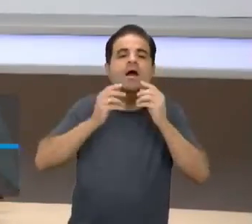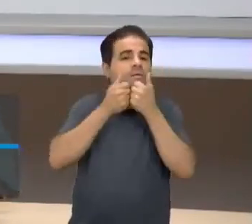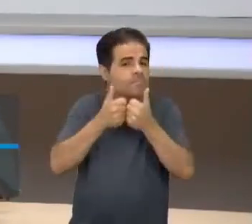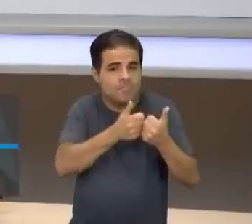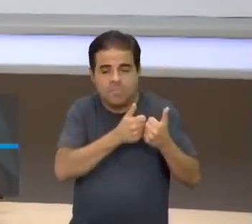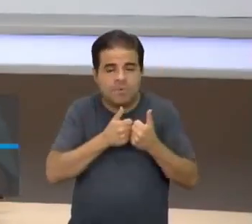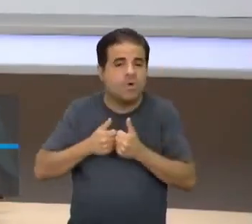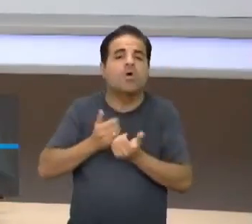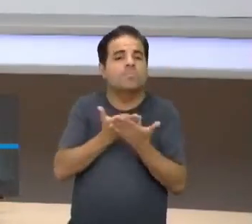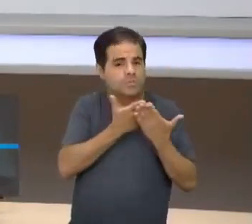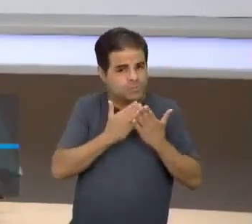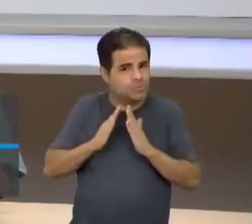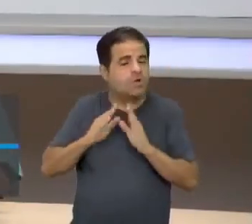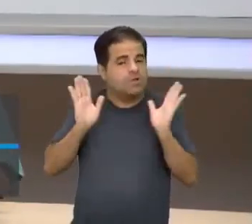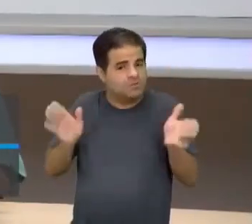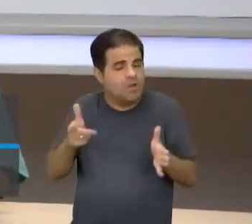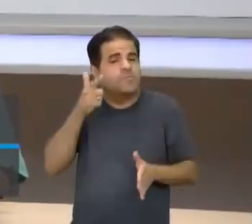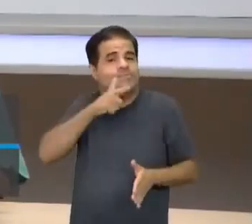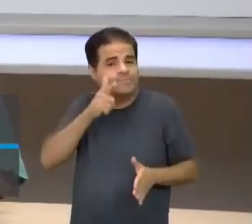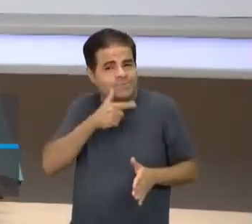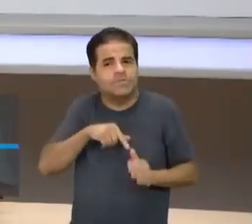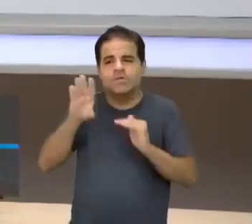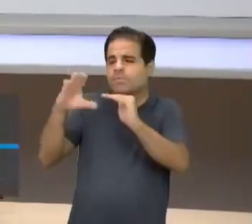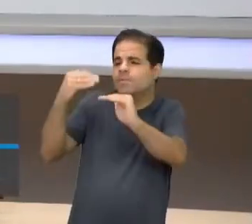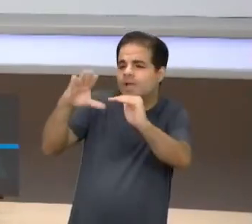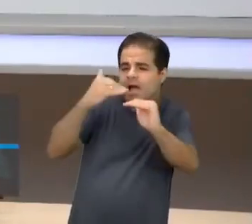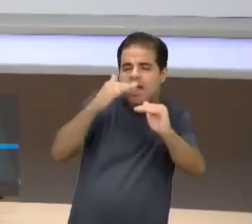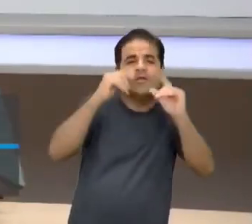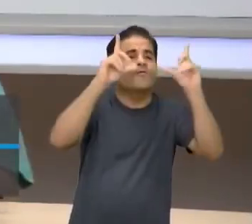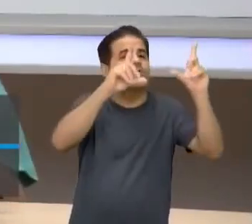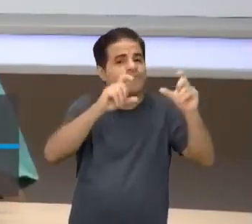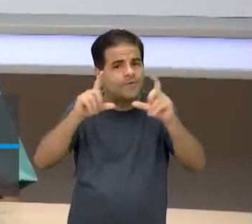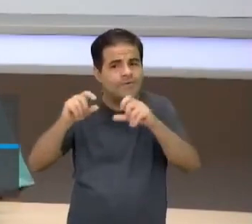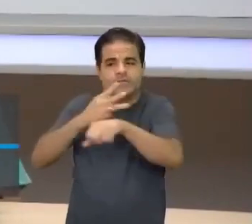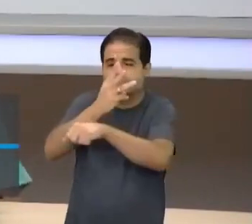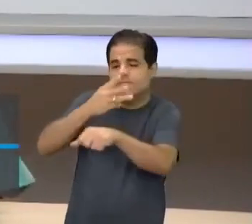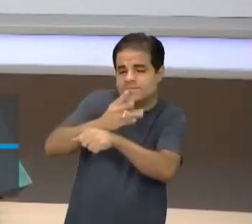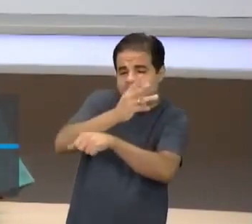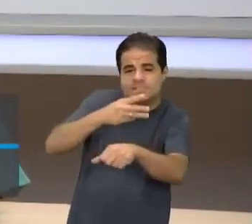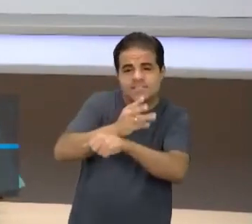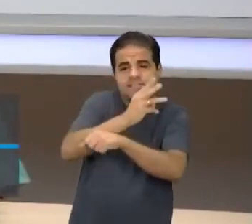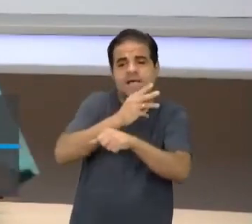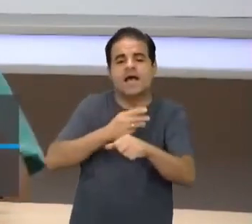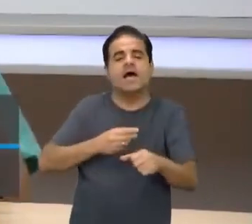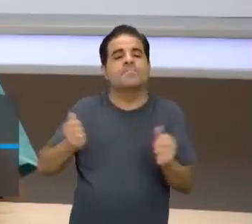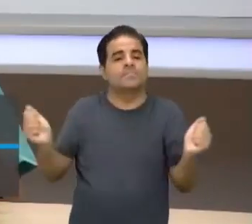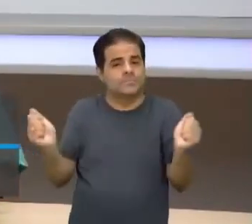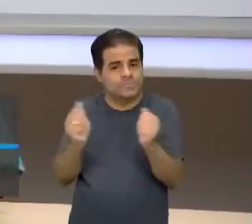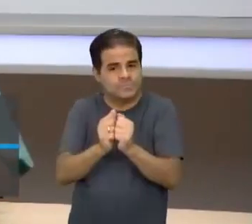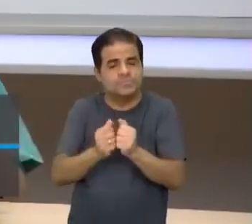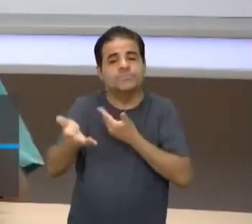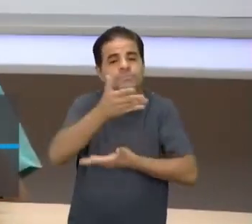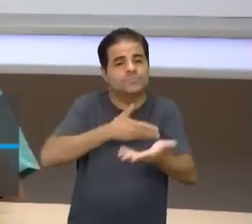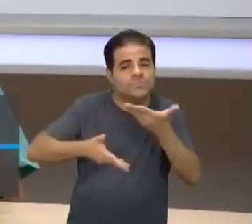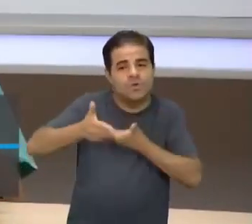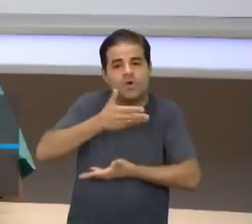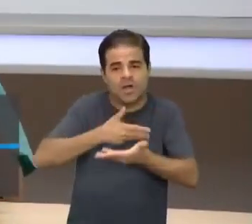disponibilização que algumas escolas fizeram, Gi. Eles estão mandando fotos aqui no meu WhatsApp, pessoal, que eles se juntaram